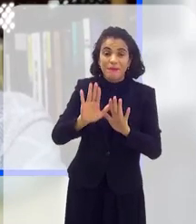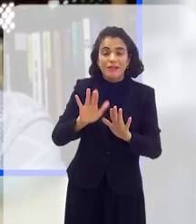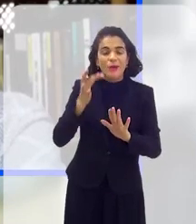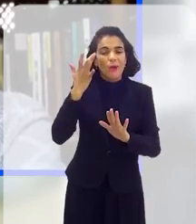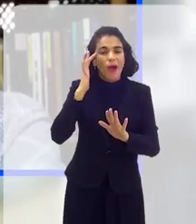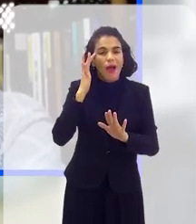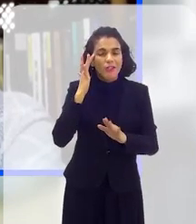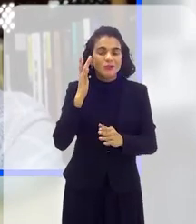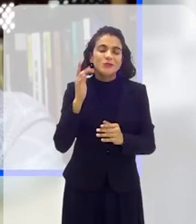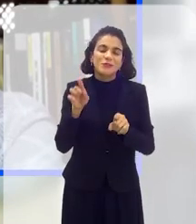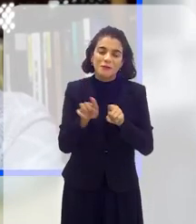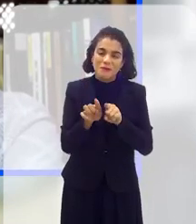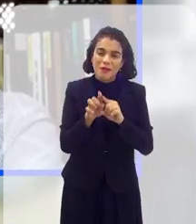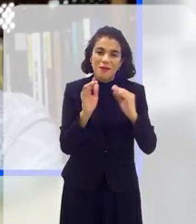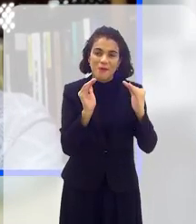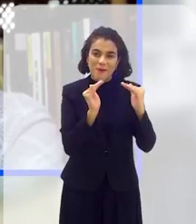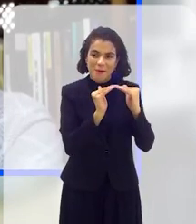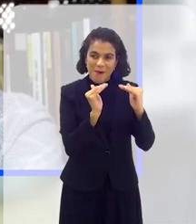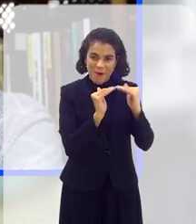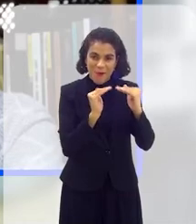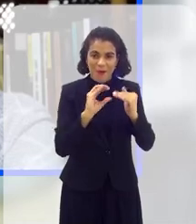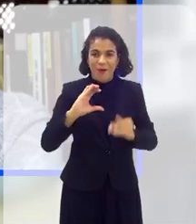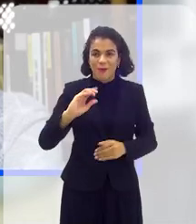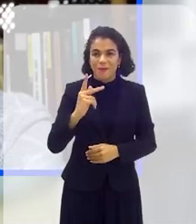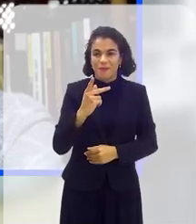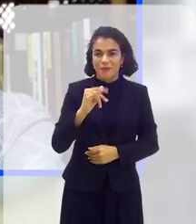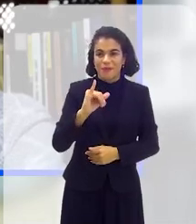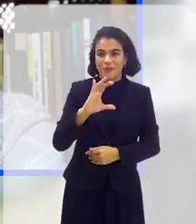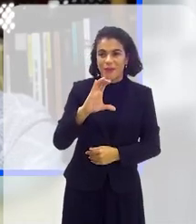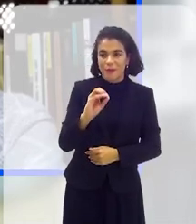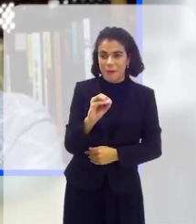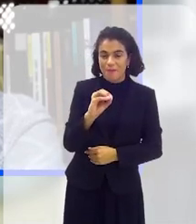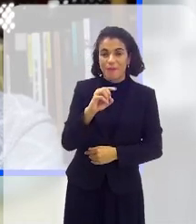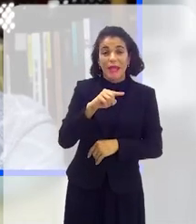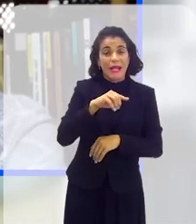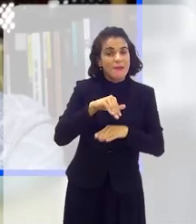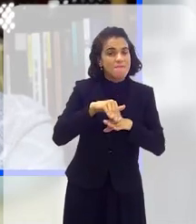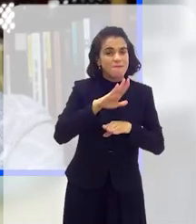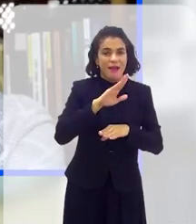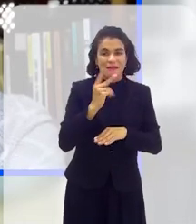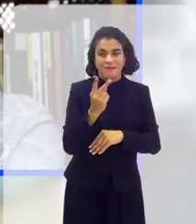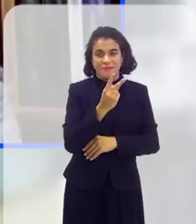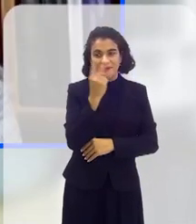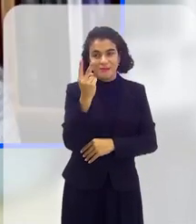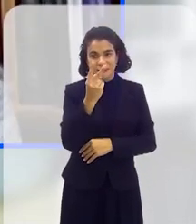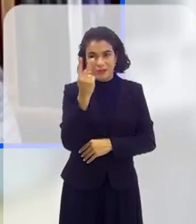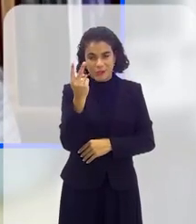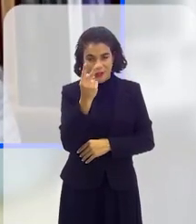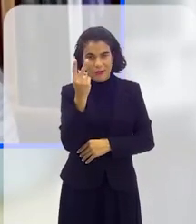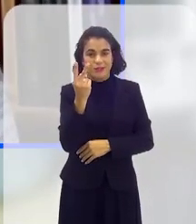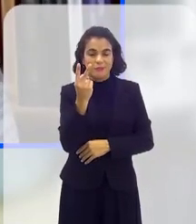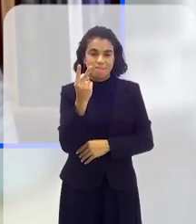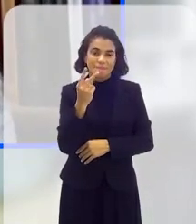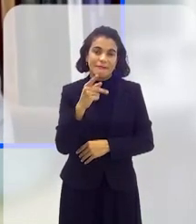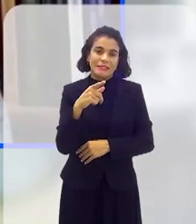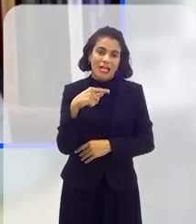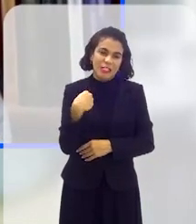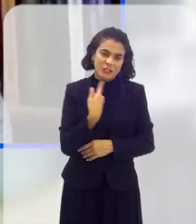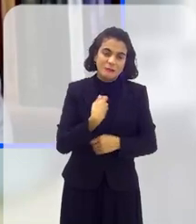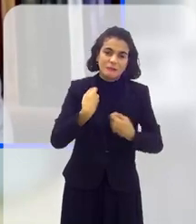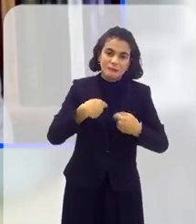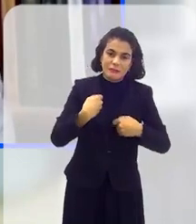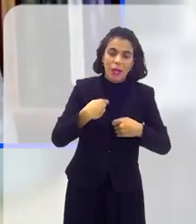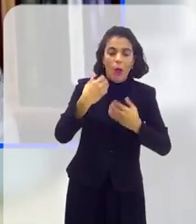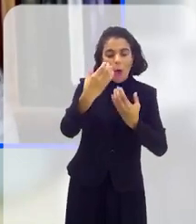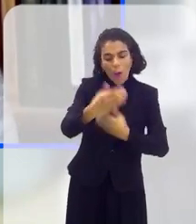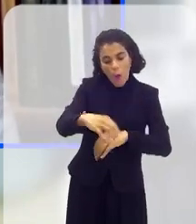isso que eu tentei fazer. Mas eu acho ainda, eu concordo, o Chico veio de uma maneira que é muito valorizada e é uma maneira que a